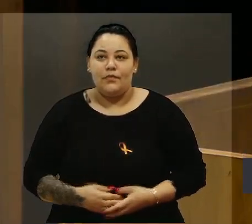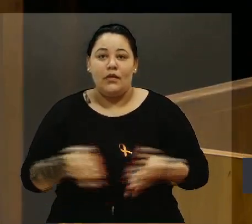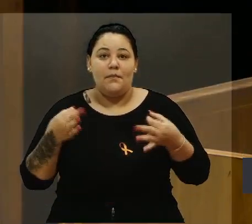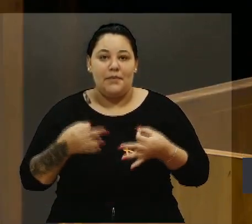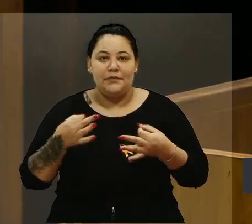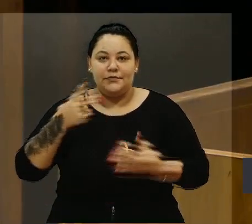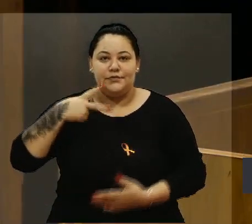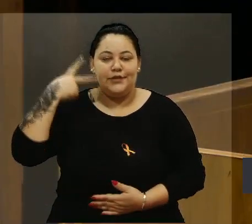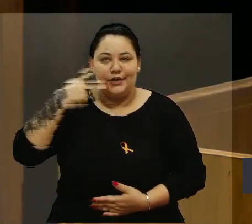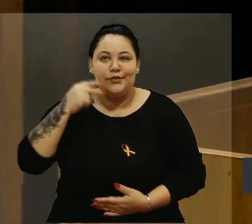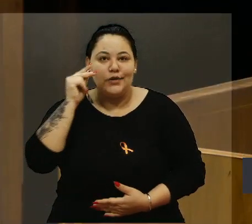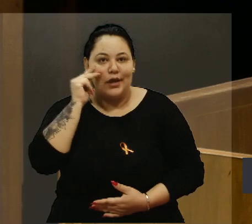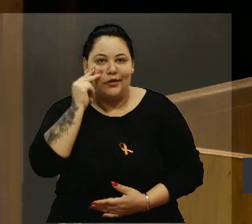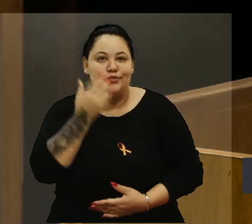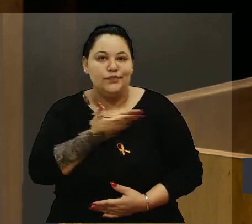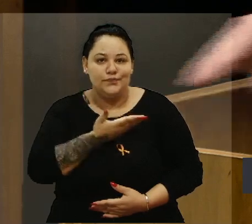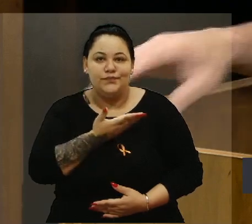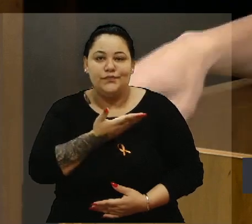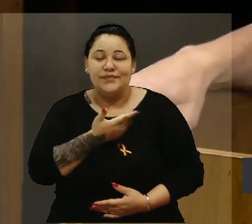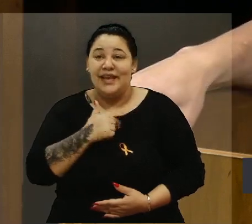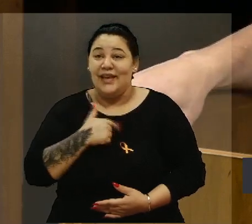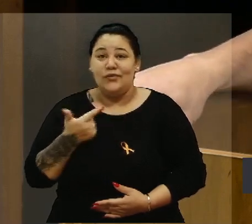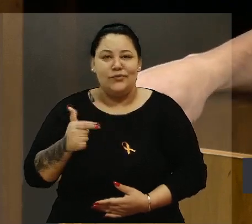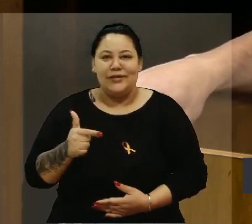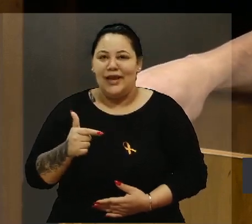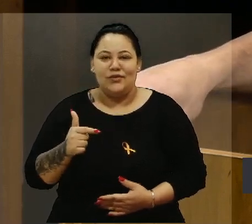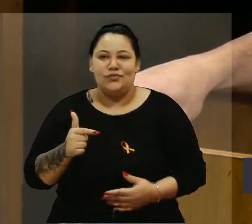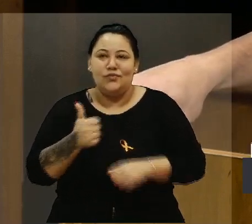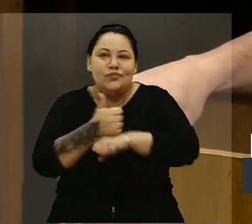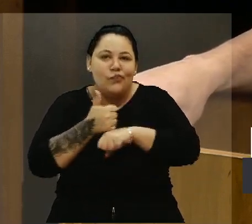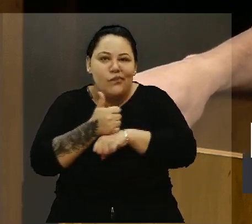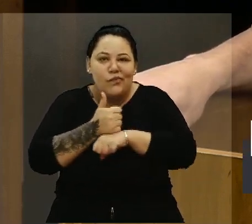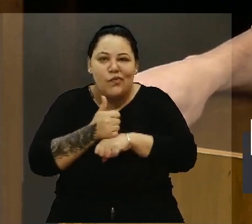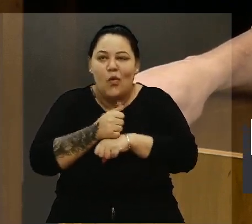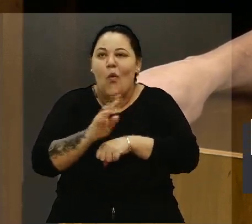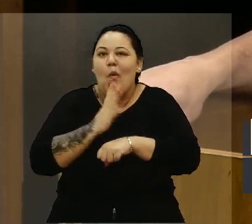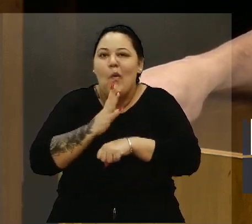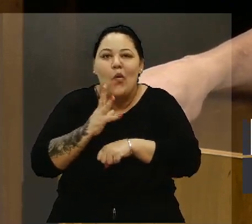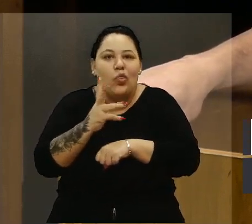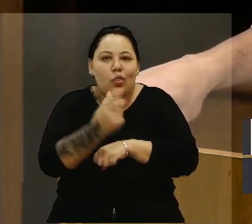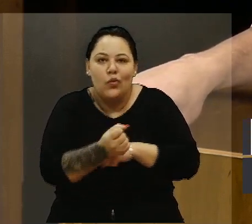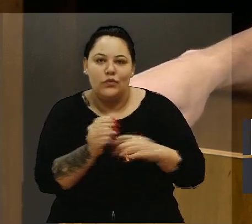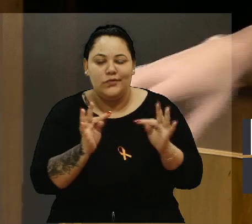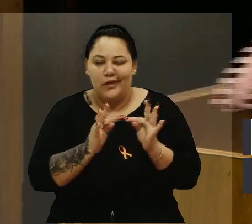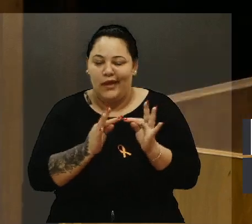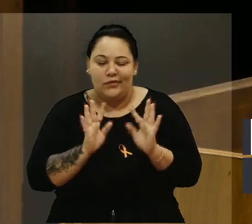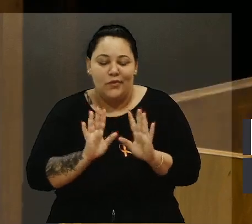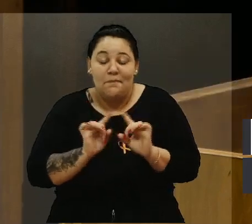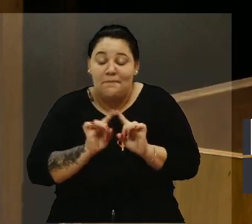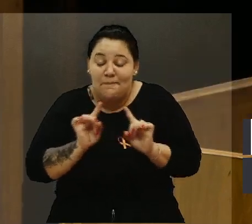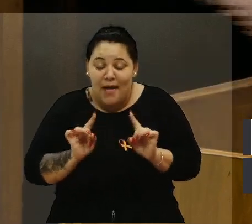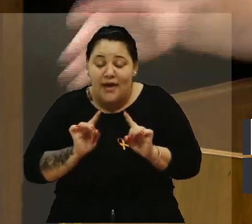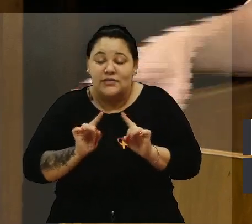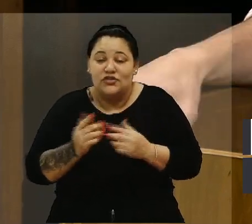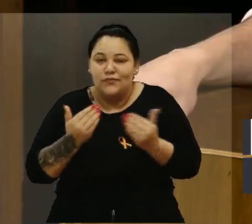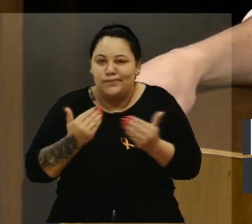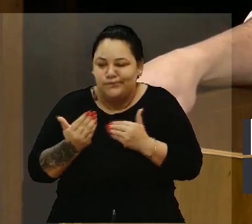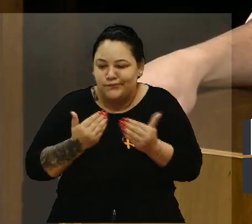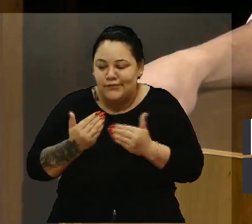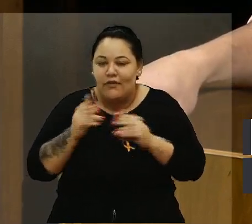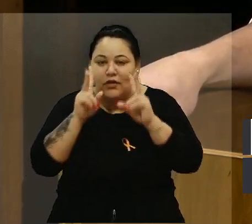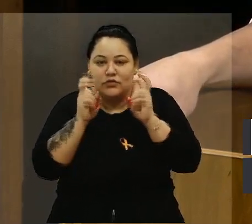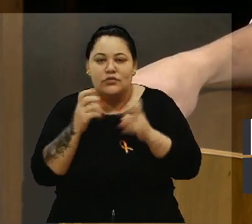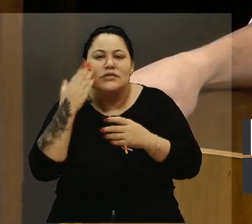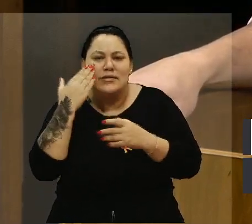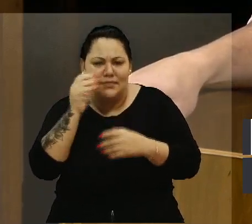não tenho especialidade na parte técnica, né? Mas com certeza vamos levar esse assunto novamente. A gente sabe que de repente tem